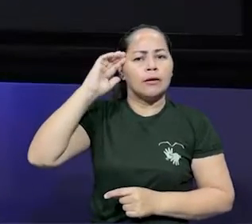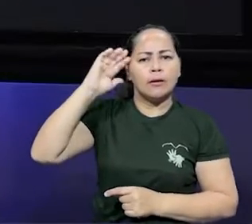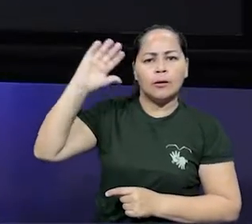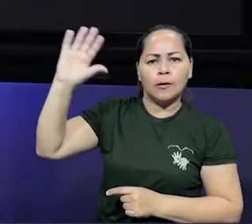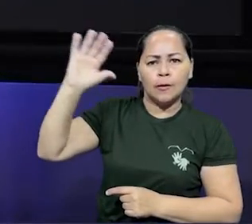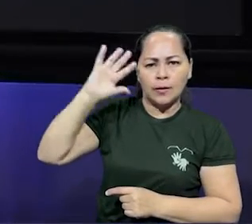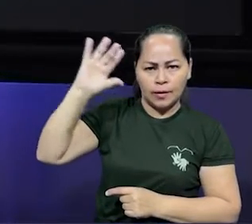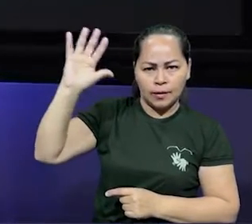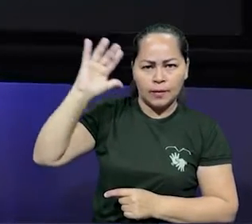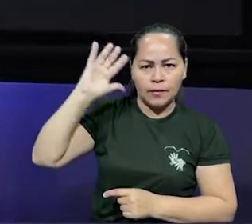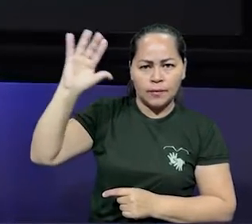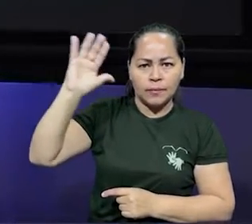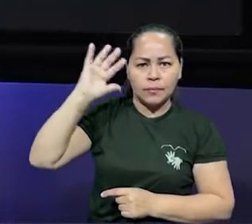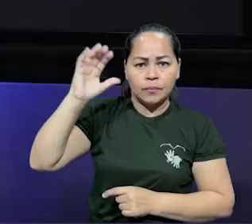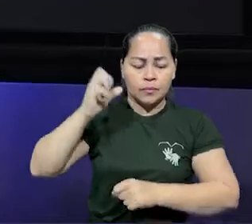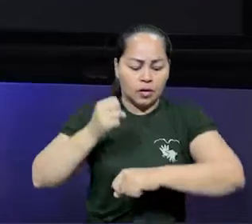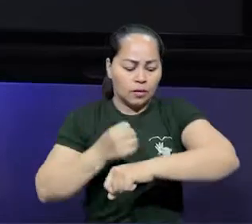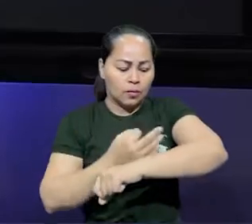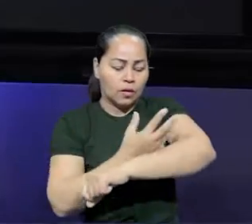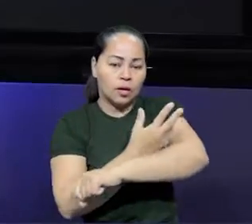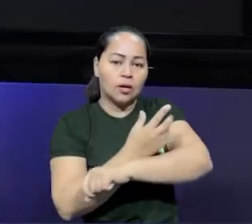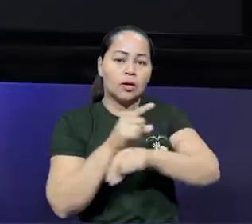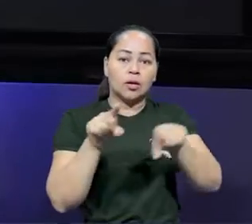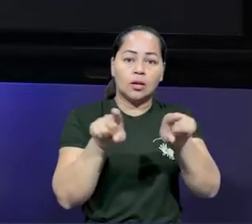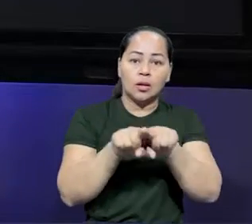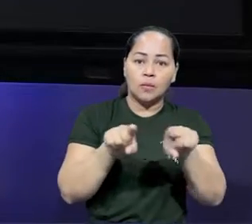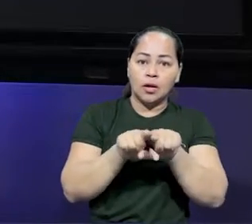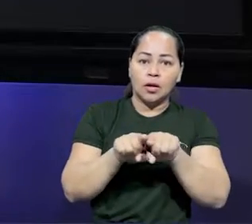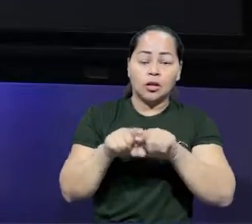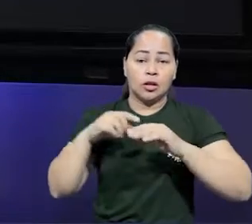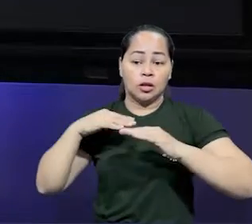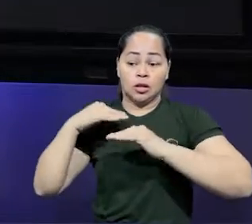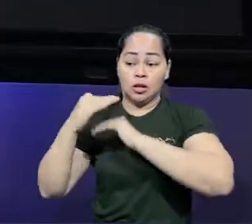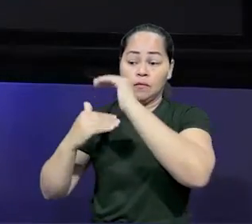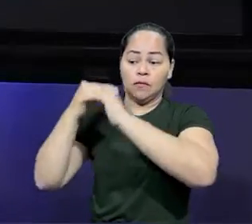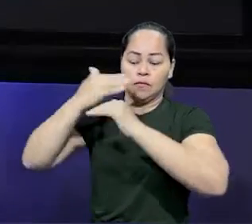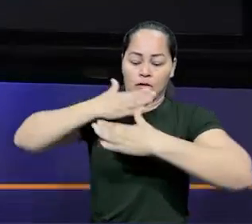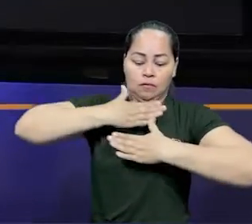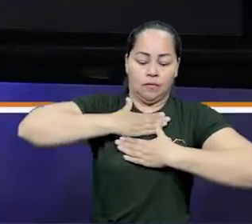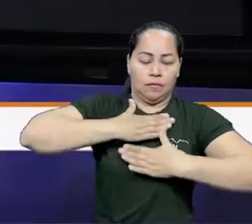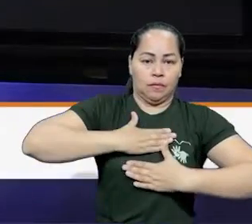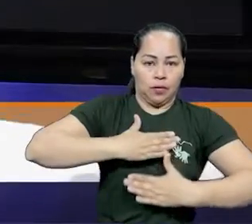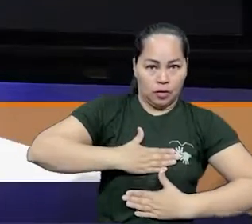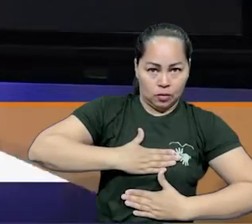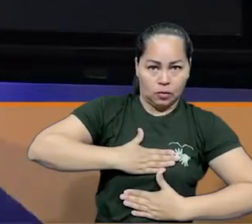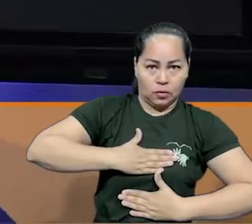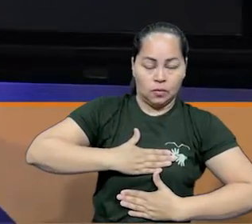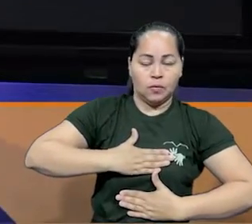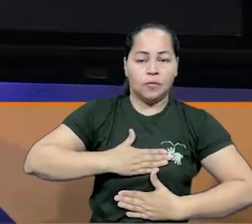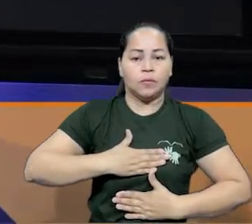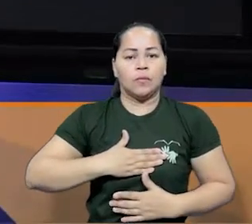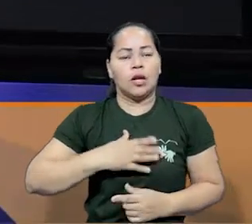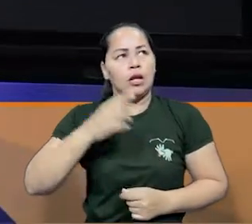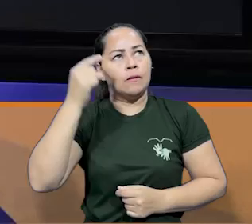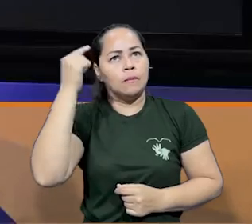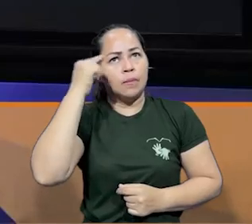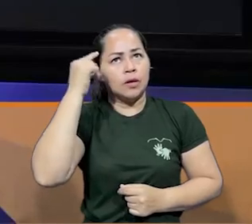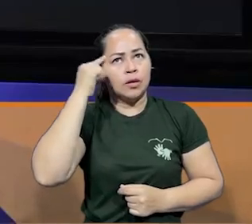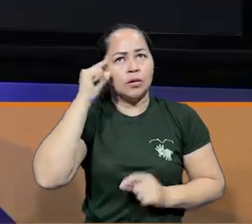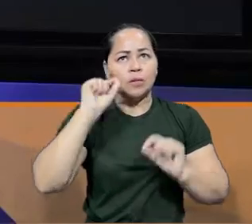nos aspectos emocionais e motores. A afetividade para Vallon é